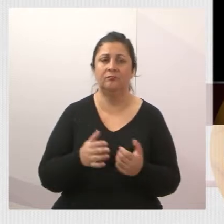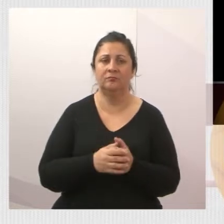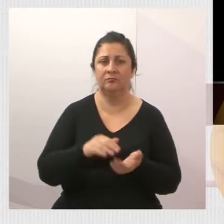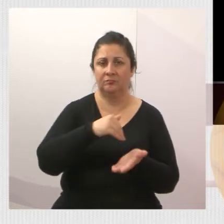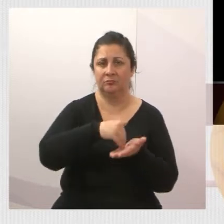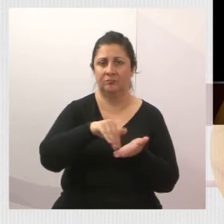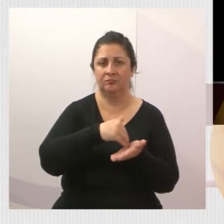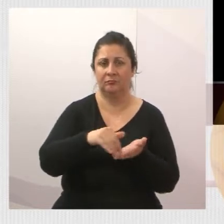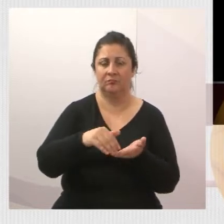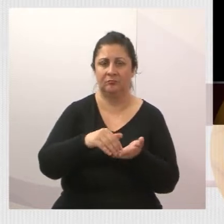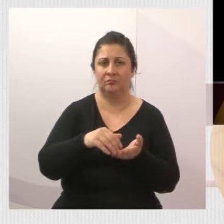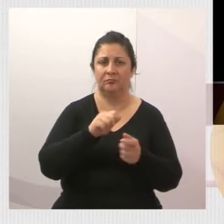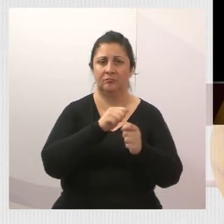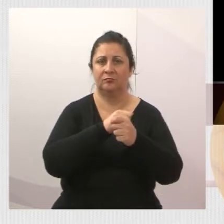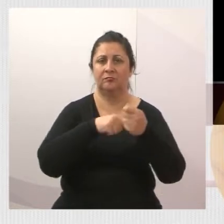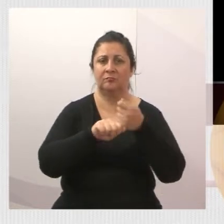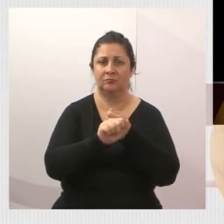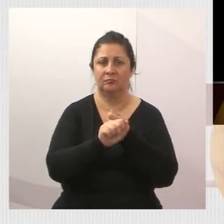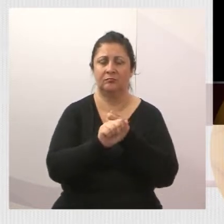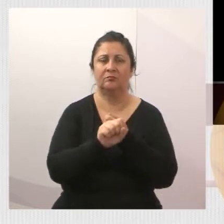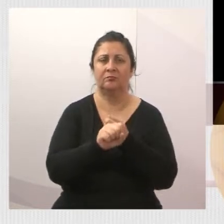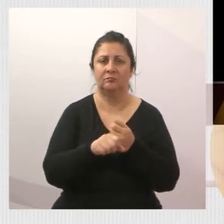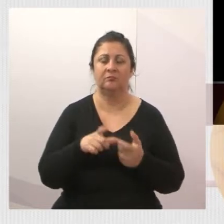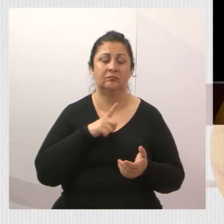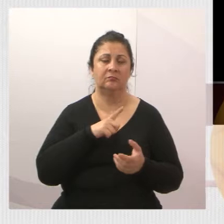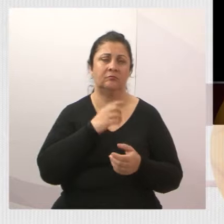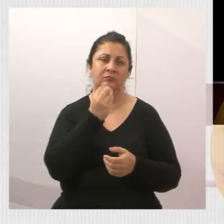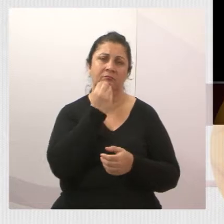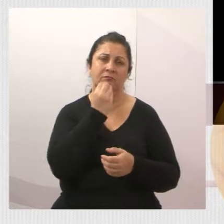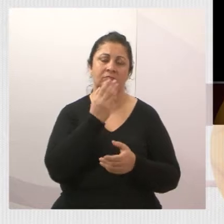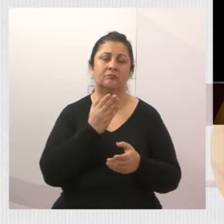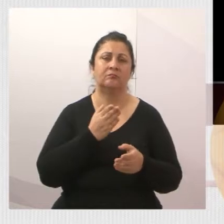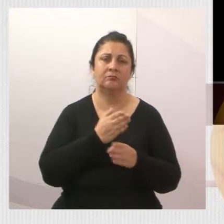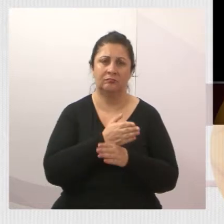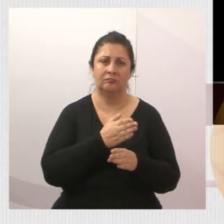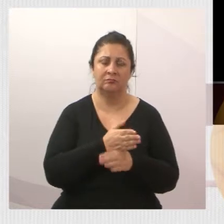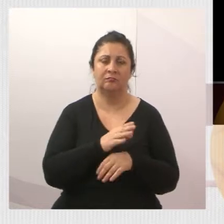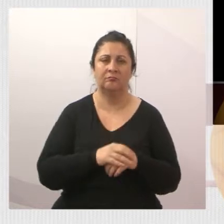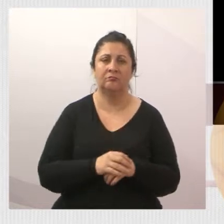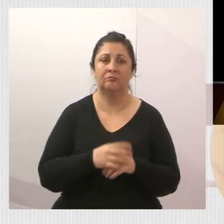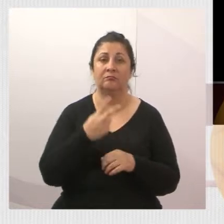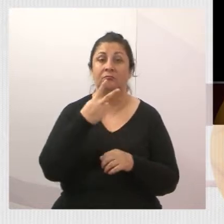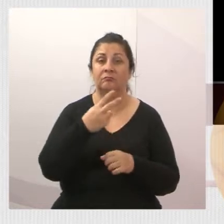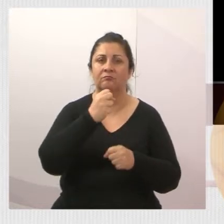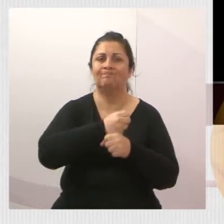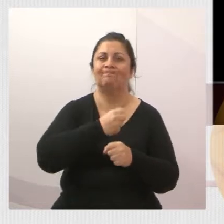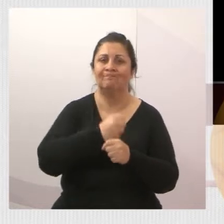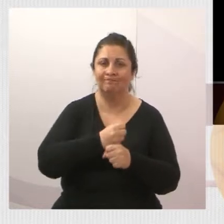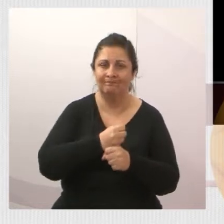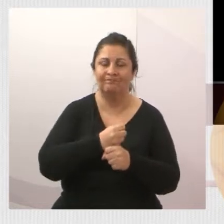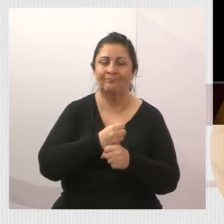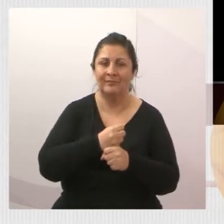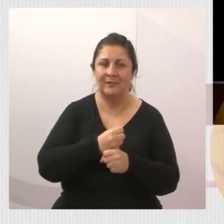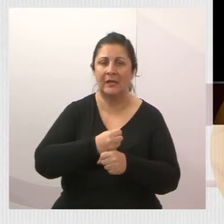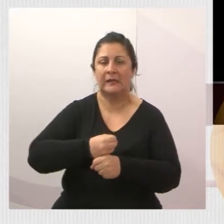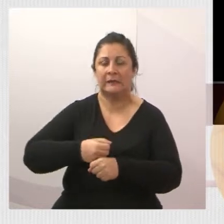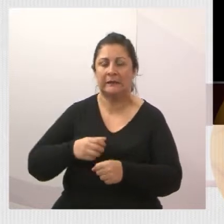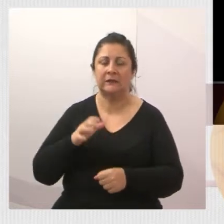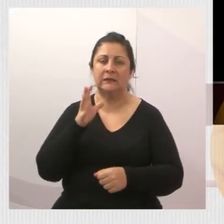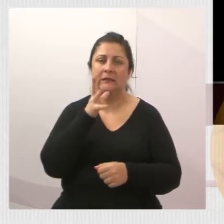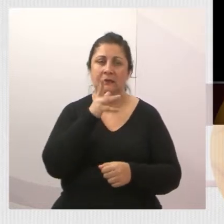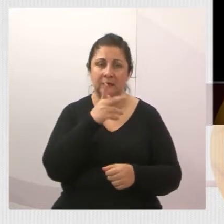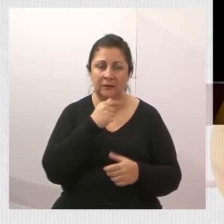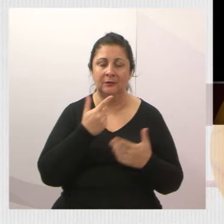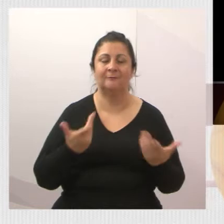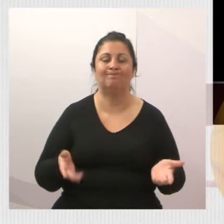Secretaria de Assistência, da qual eu tive mais oportunidade de participar, a gente tem quase 2 anos de atraso desse